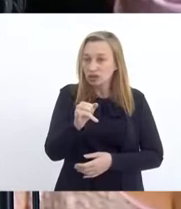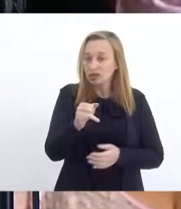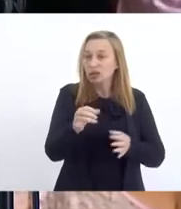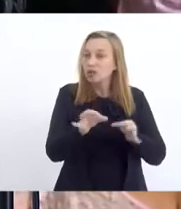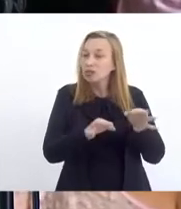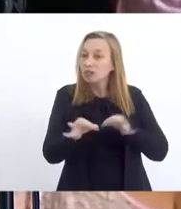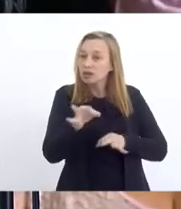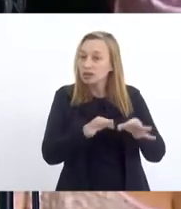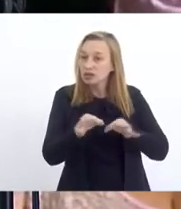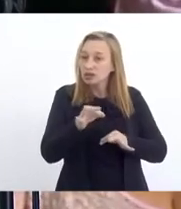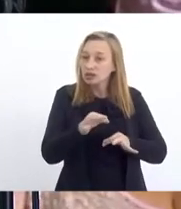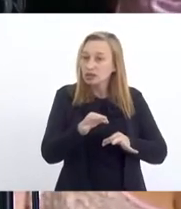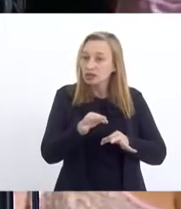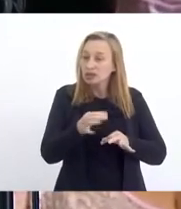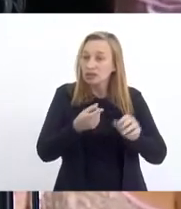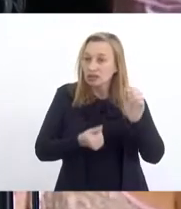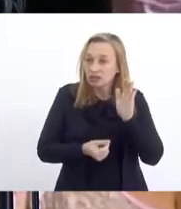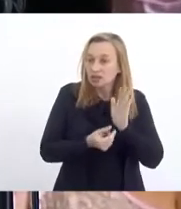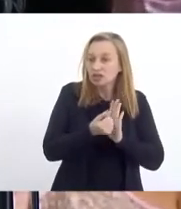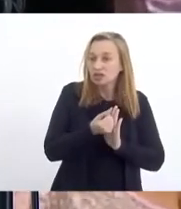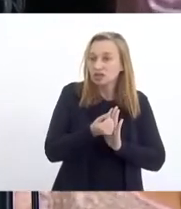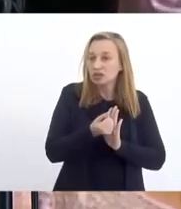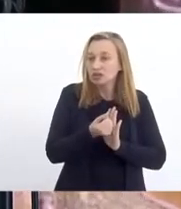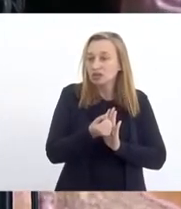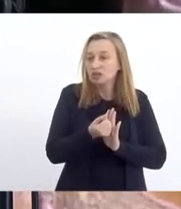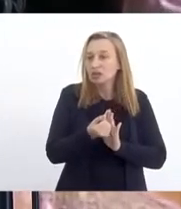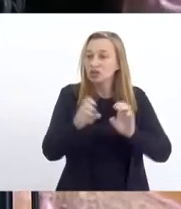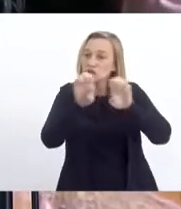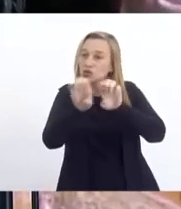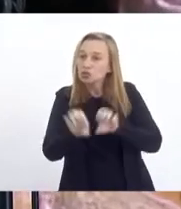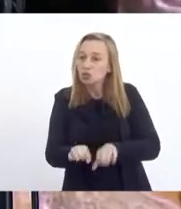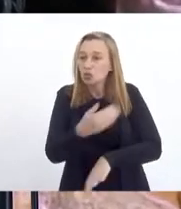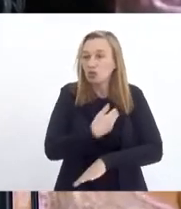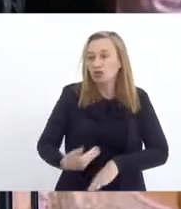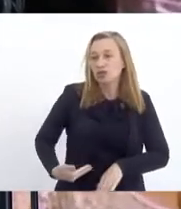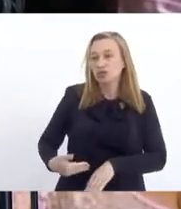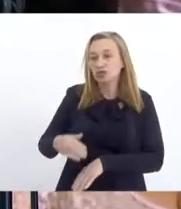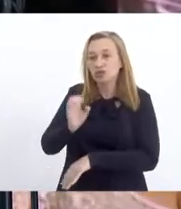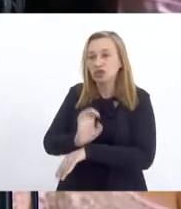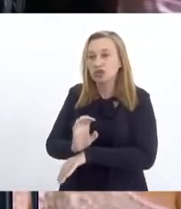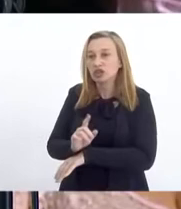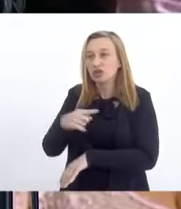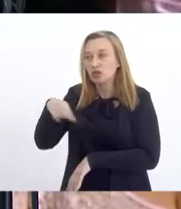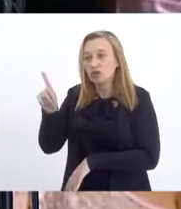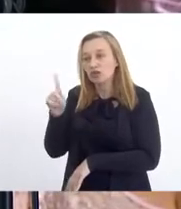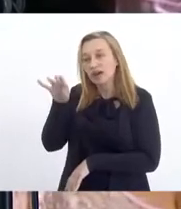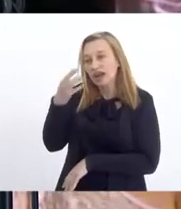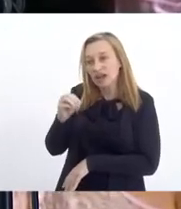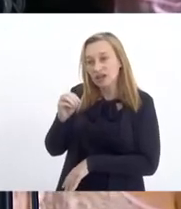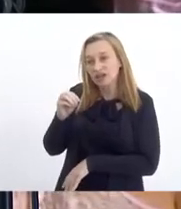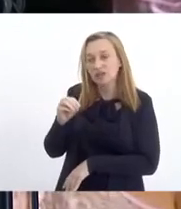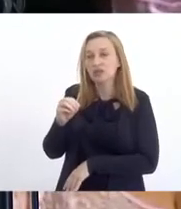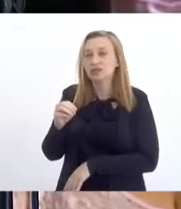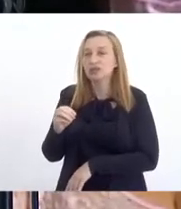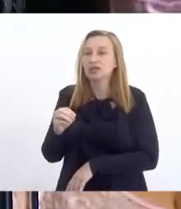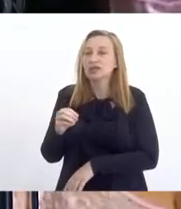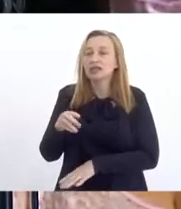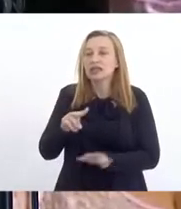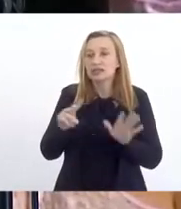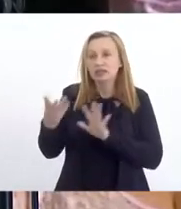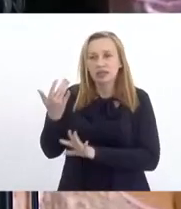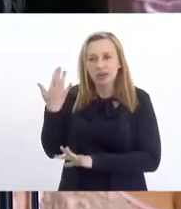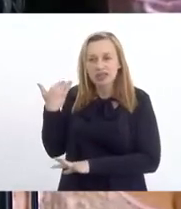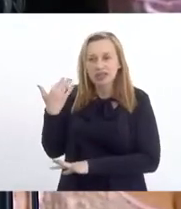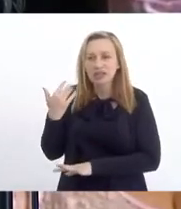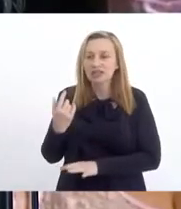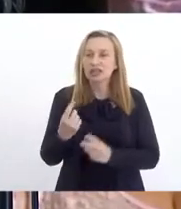investimentos estruturante do governo do Estado. Eu estive, como falei, no Palácio semana passada. Tem dois grandes investimentos